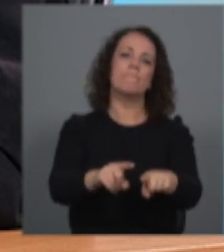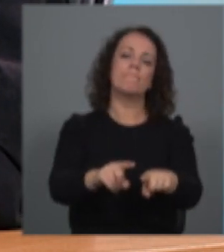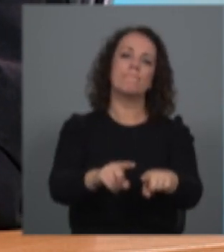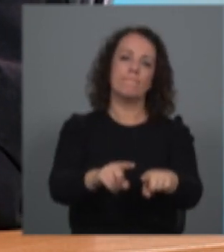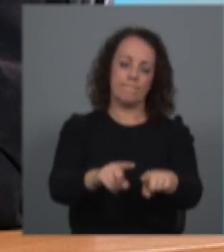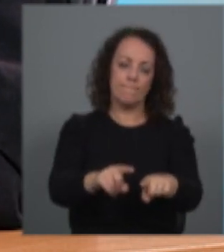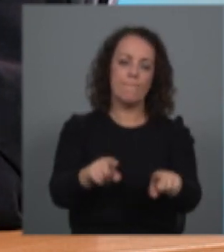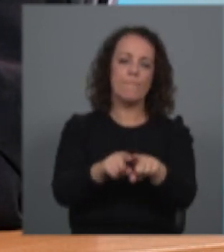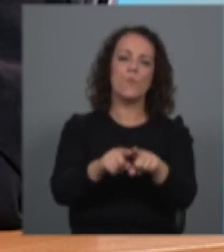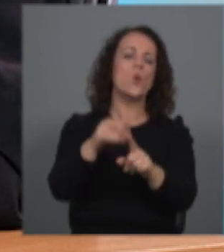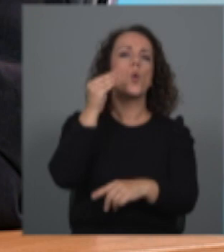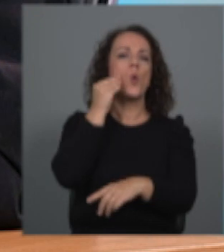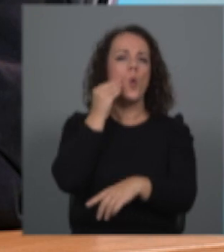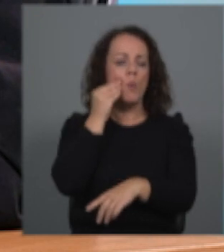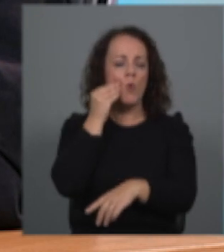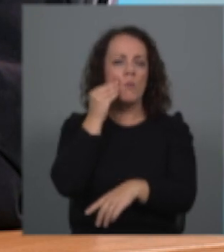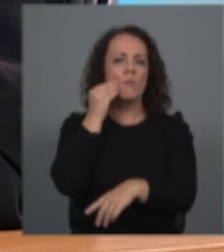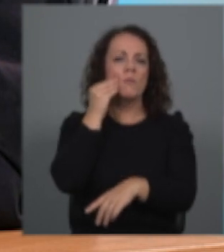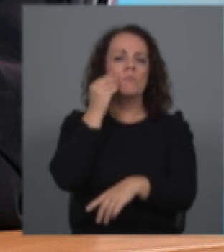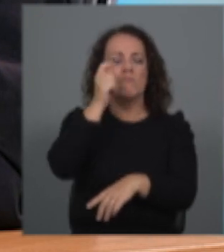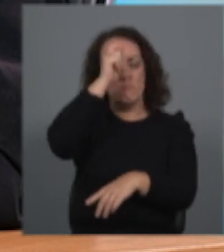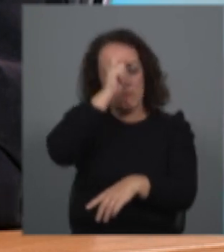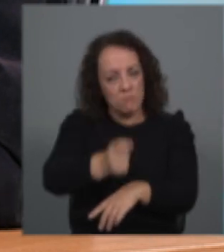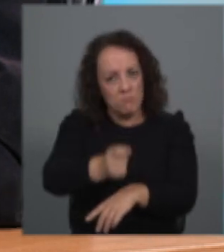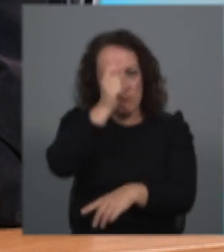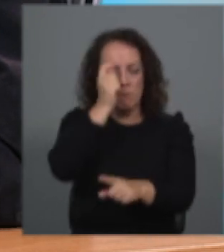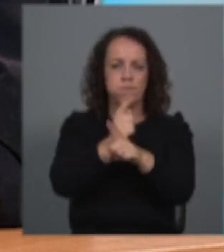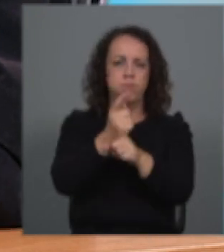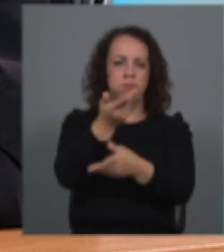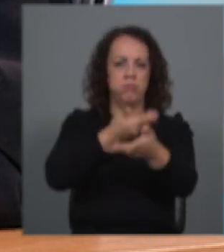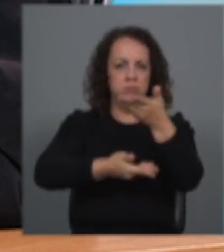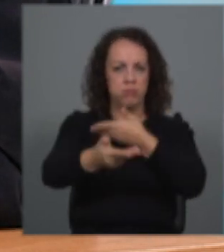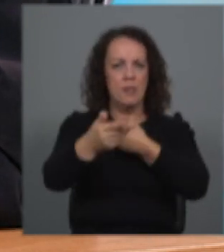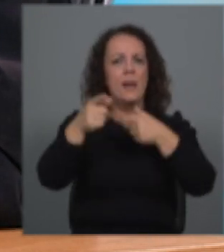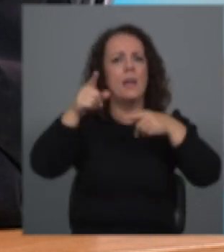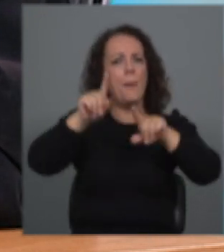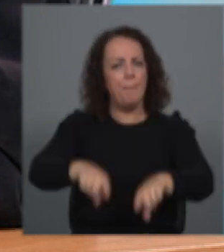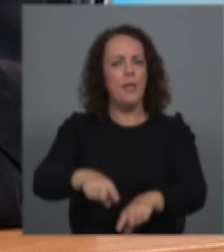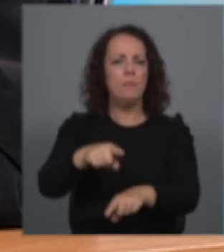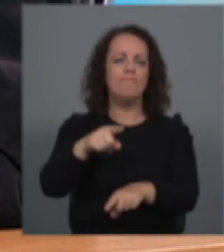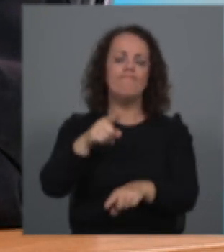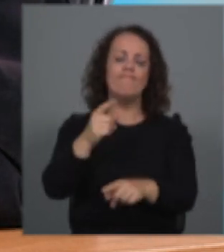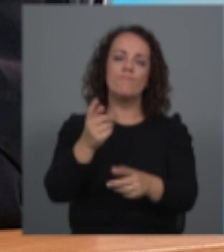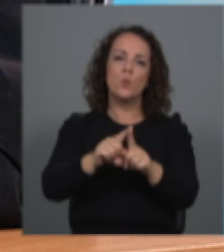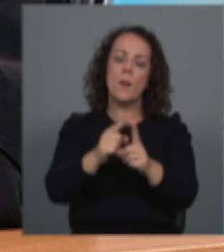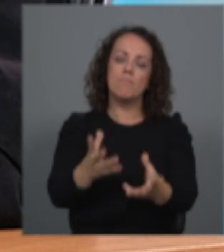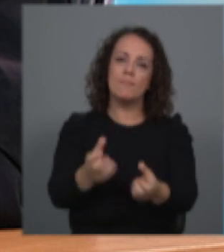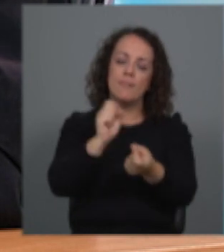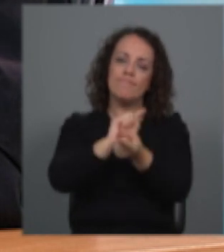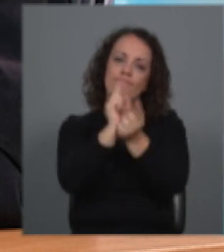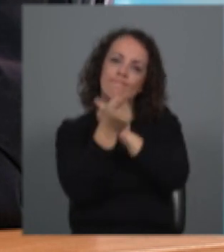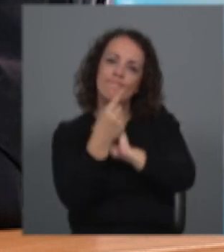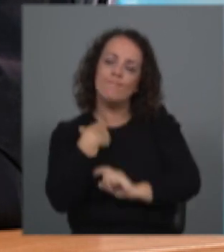a capacidade de respeito mútuo, mas também o desejo também de conhecer o outro, o